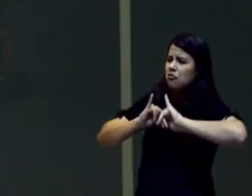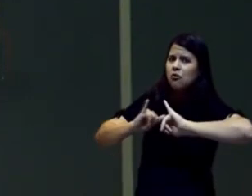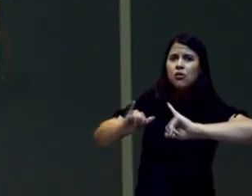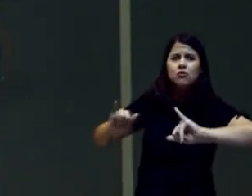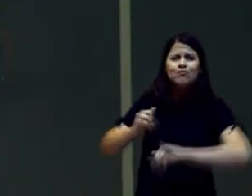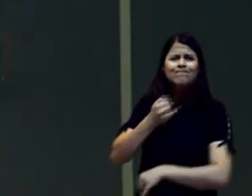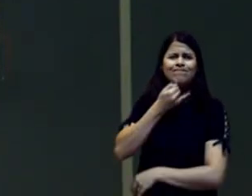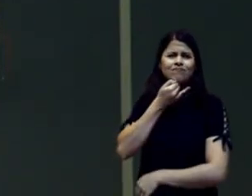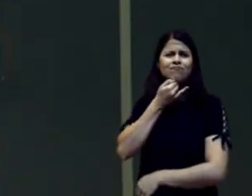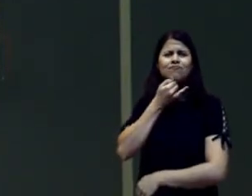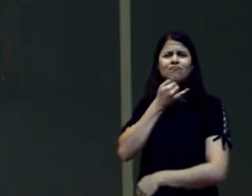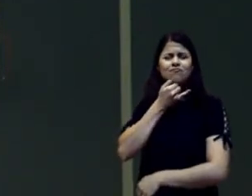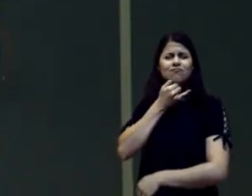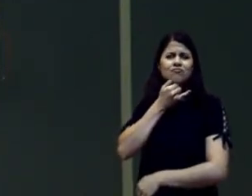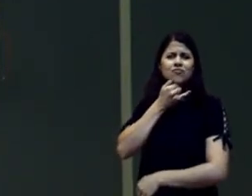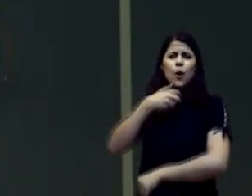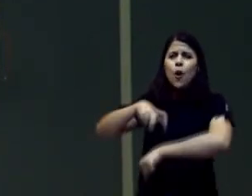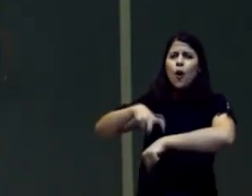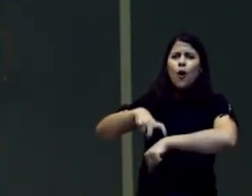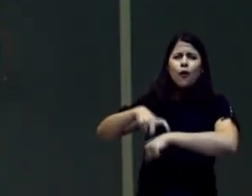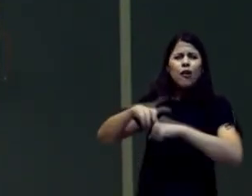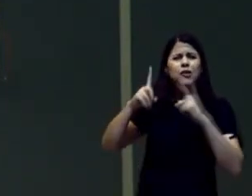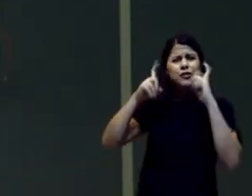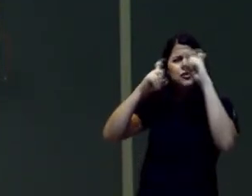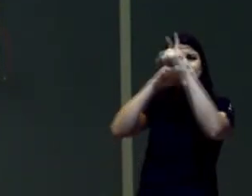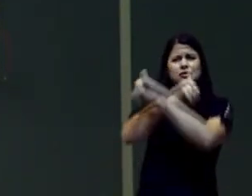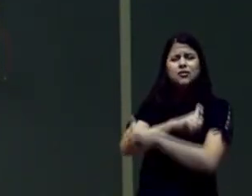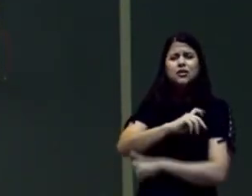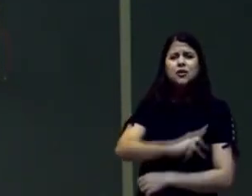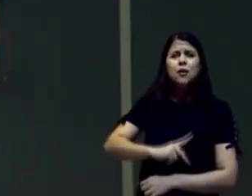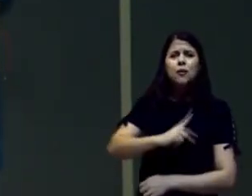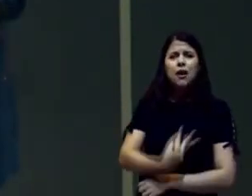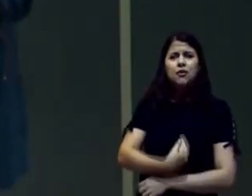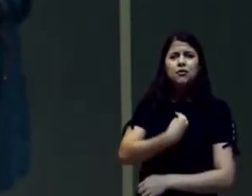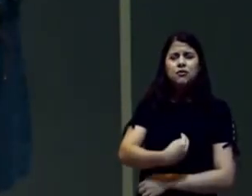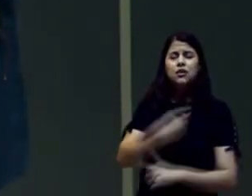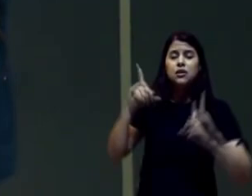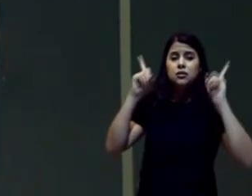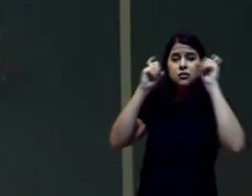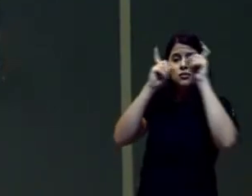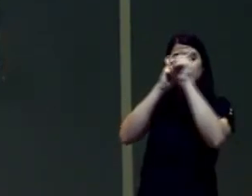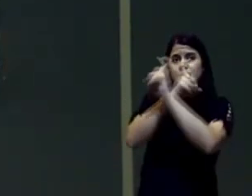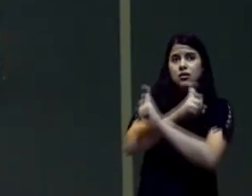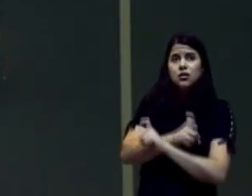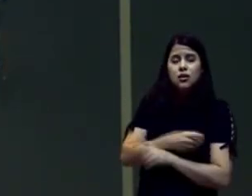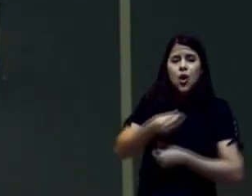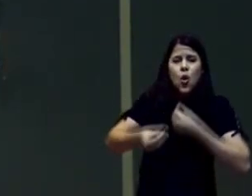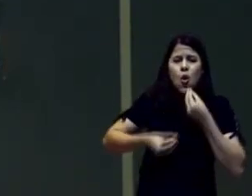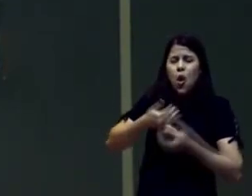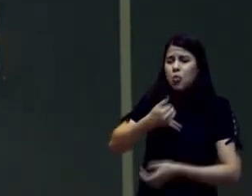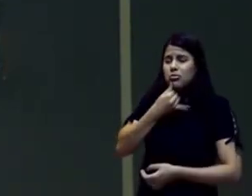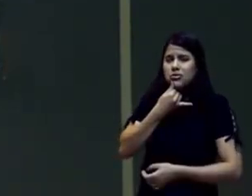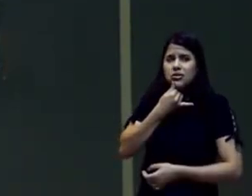dramáticas da carta. É um momento mais melancólico da vida de Paulo. Em nenhum outro momento você vai escutá-lo com tanta melancolia,